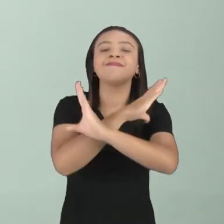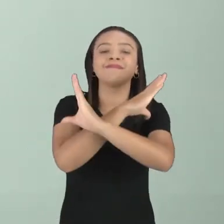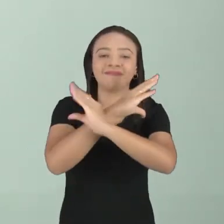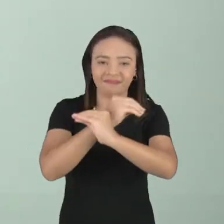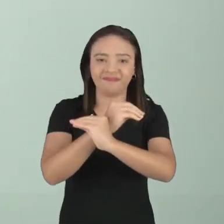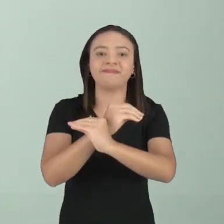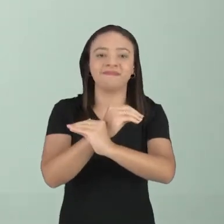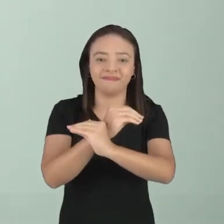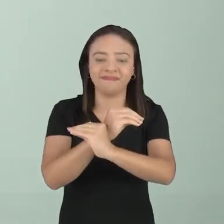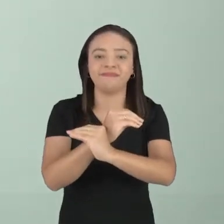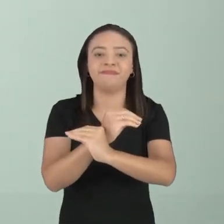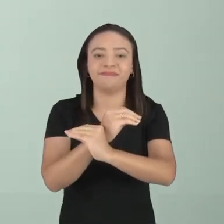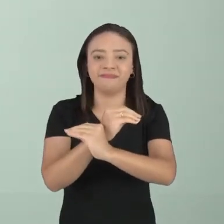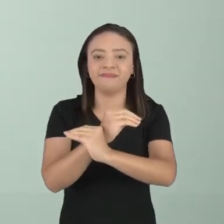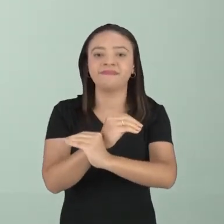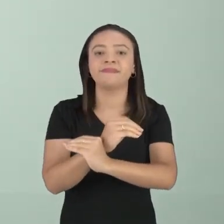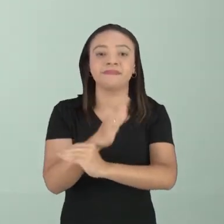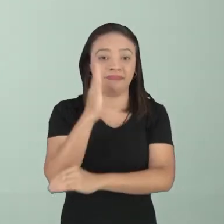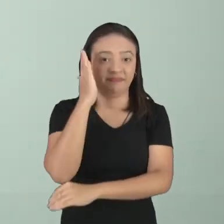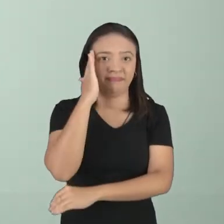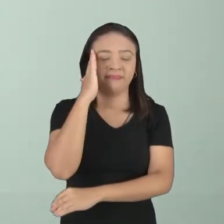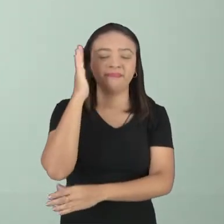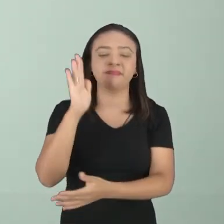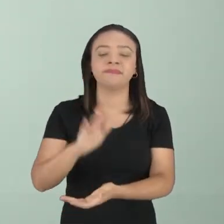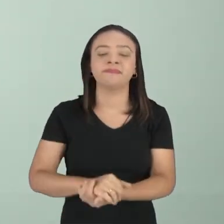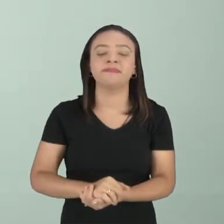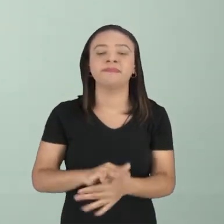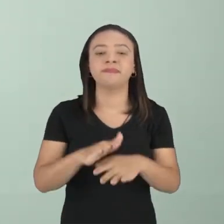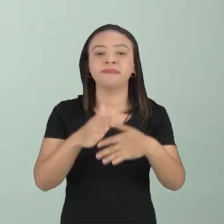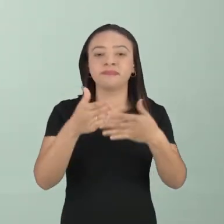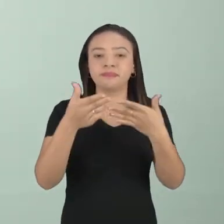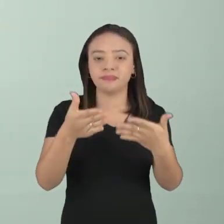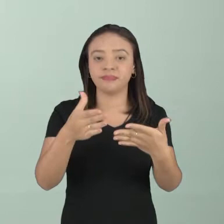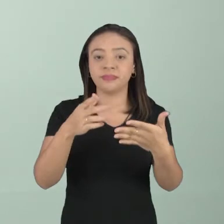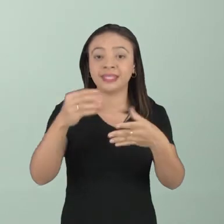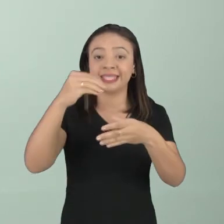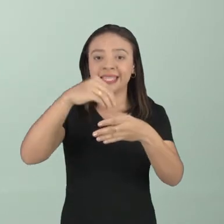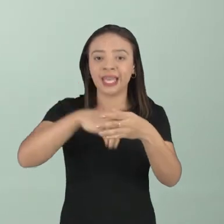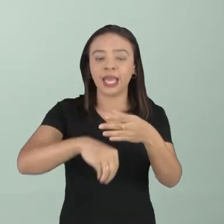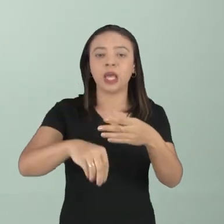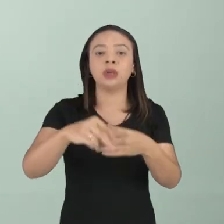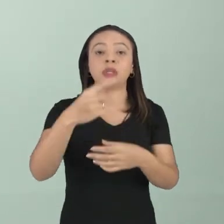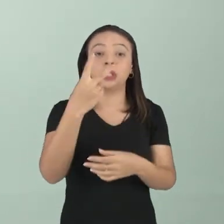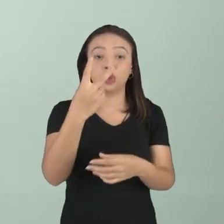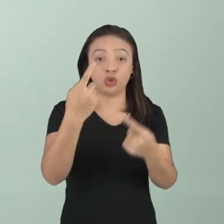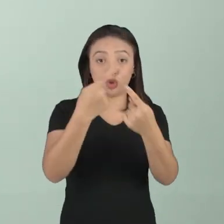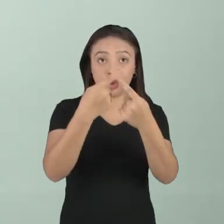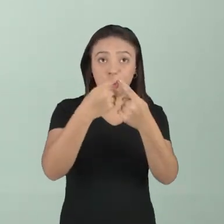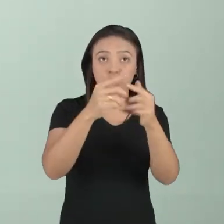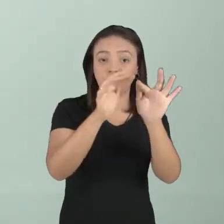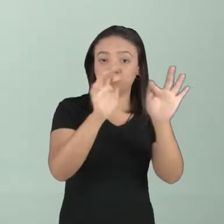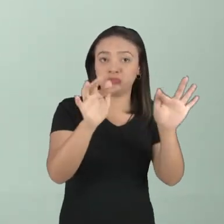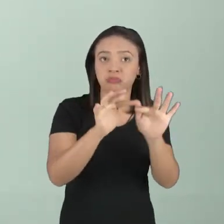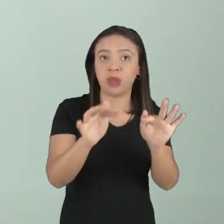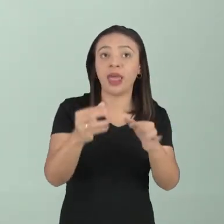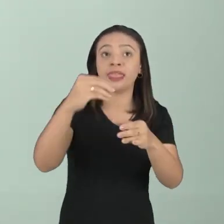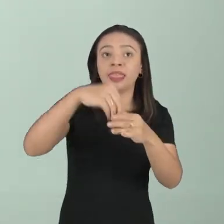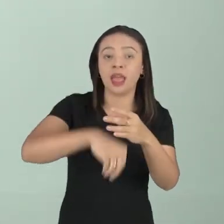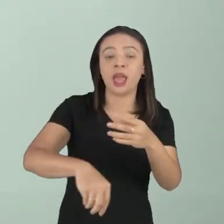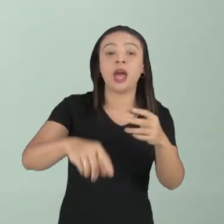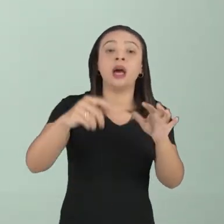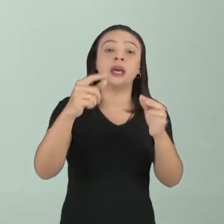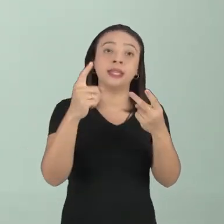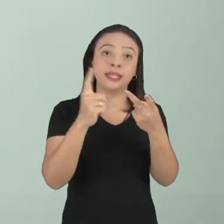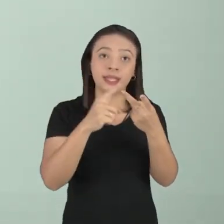de conjunção, tá certo? Então, nós vamos ter aí dentro dessas orações coordenadas sindéticas a presença